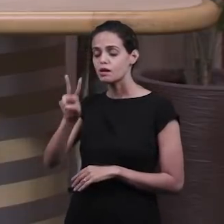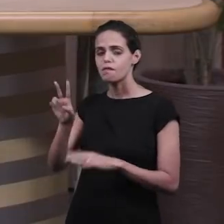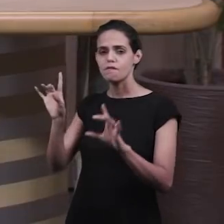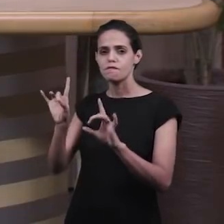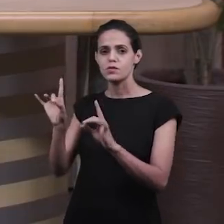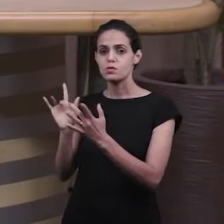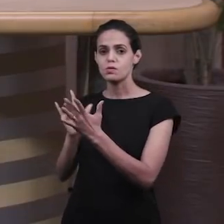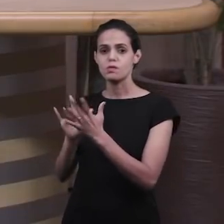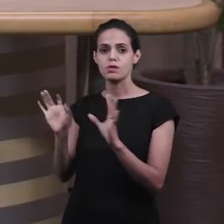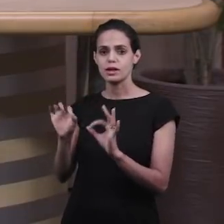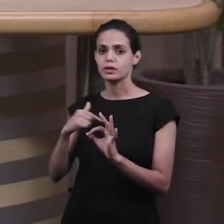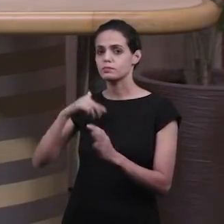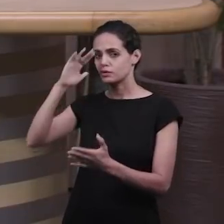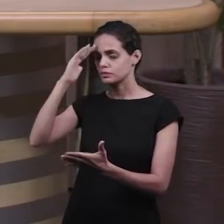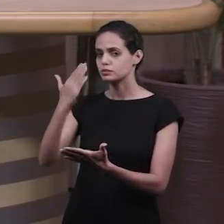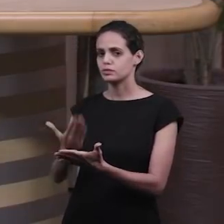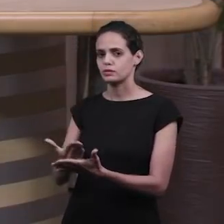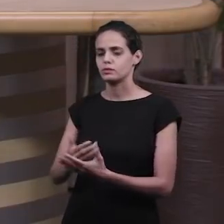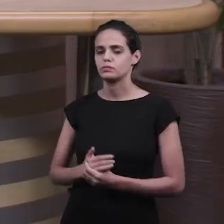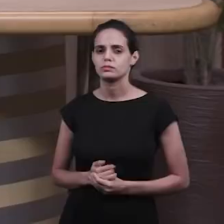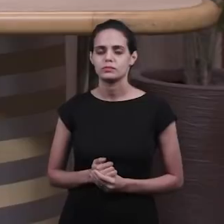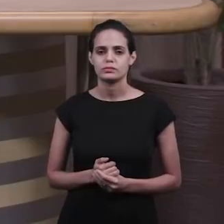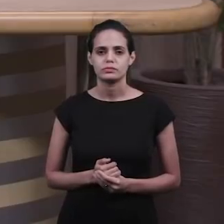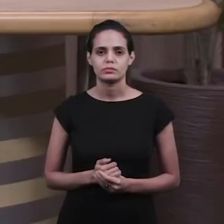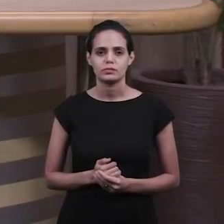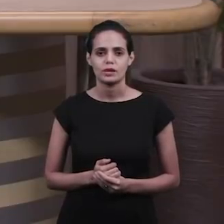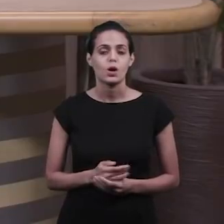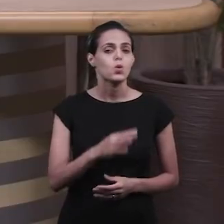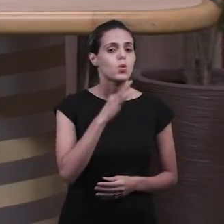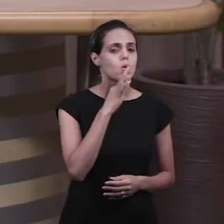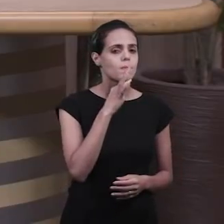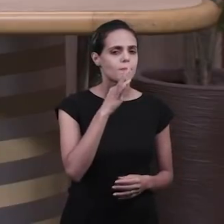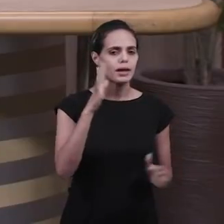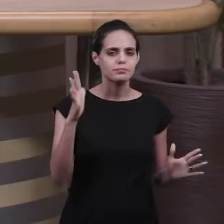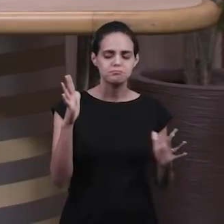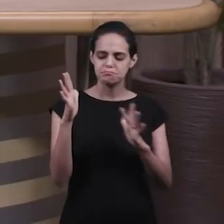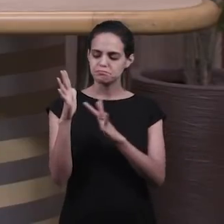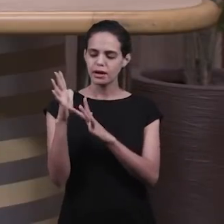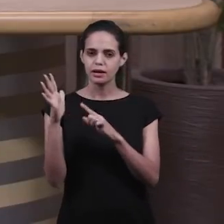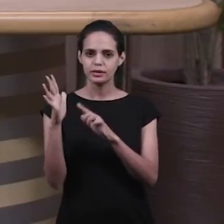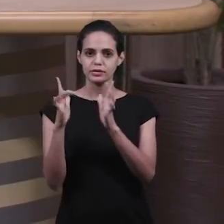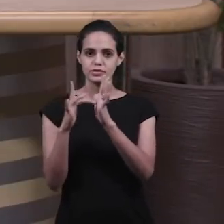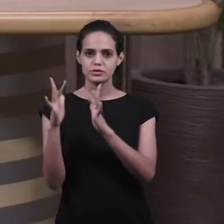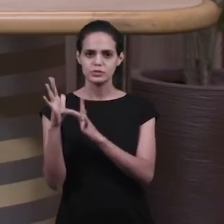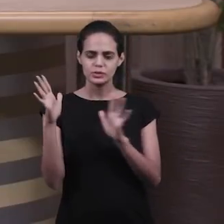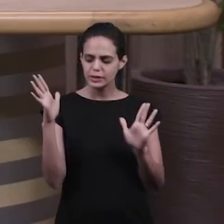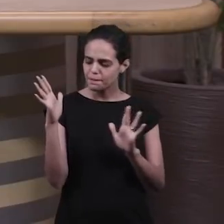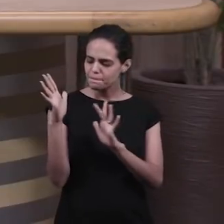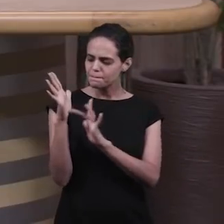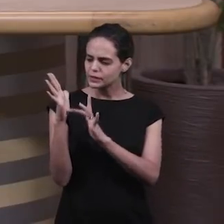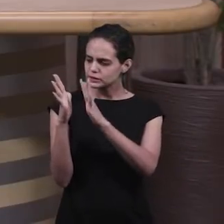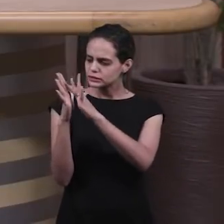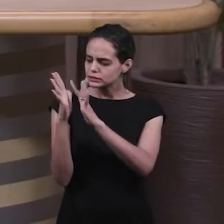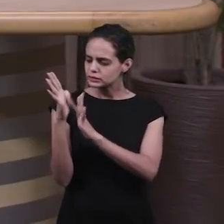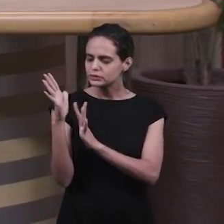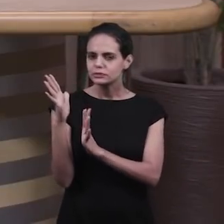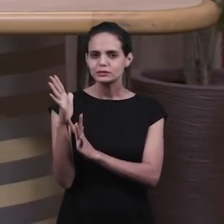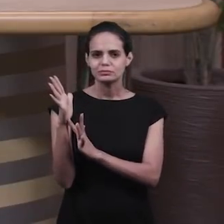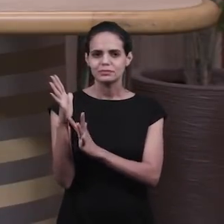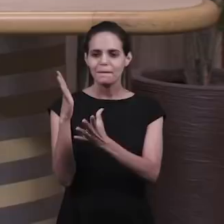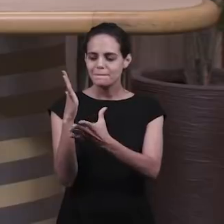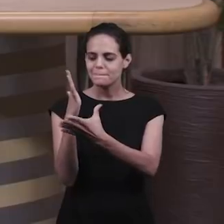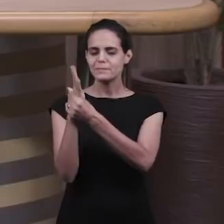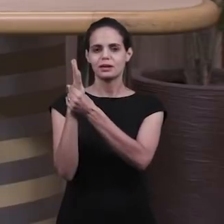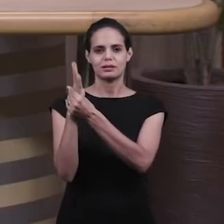dedo na mão ali de Jesus, há uma coisa muito interessante, que é tato.